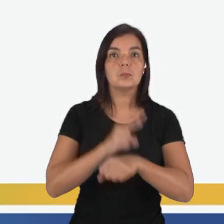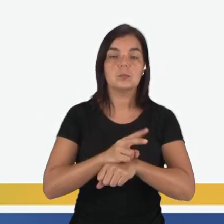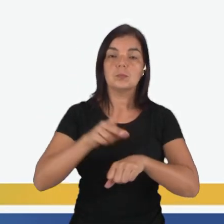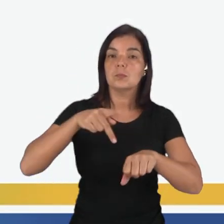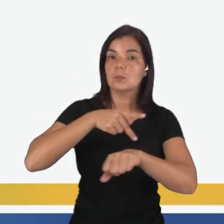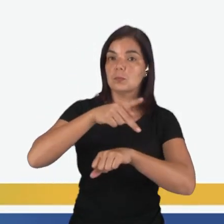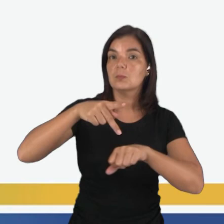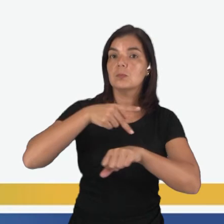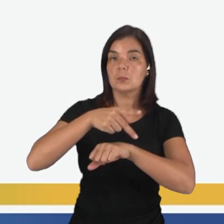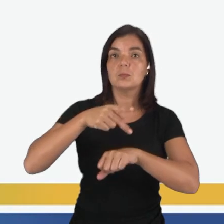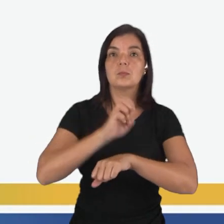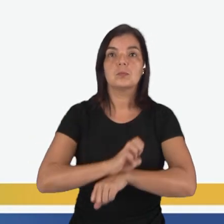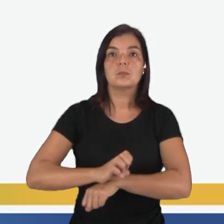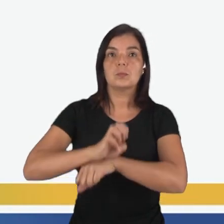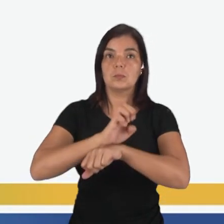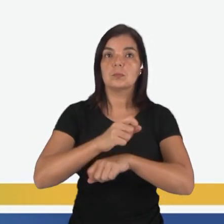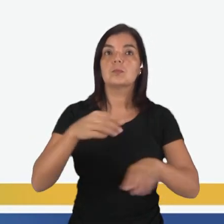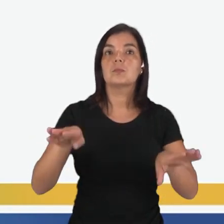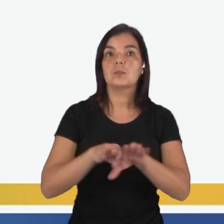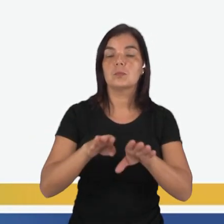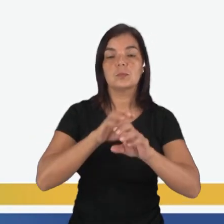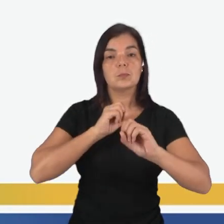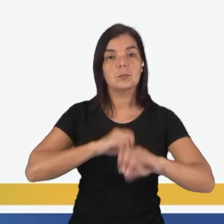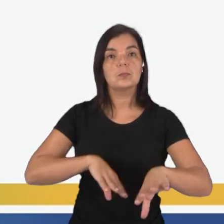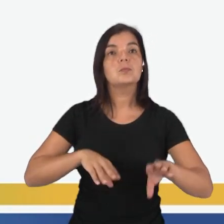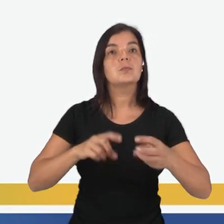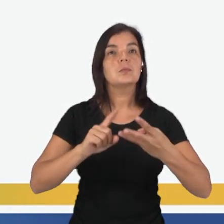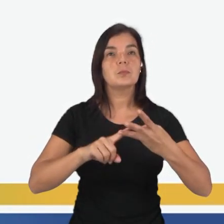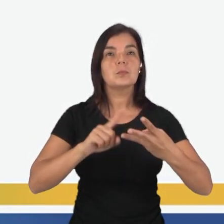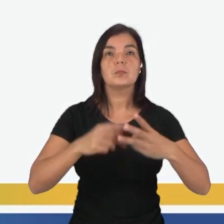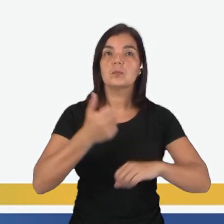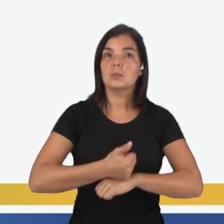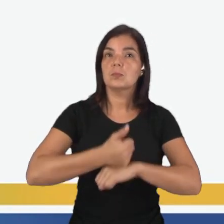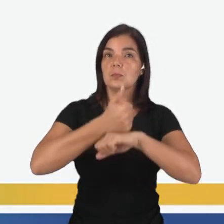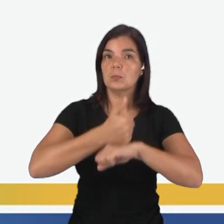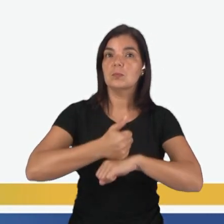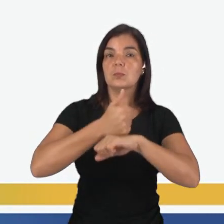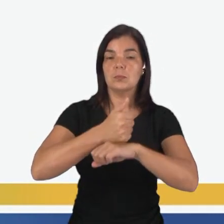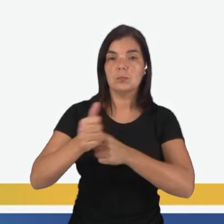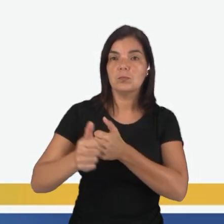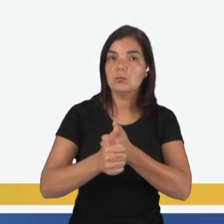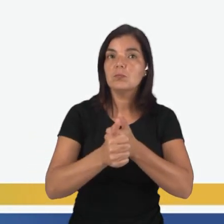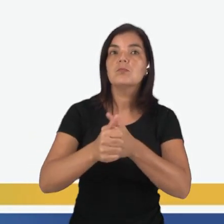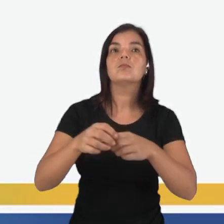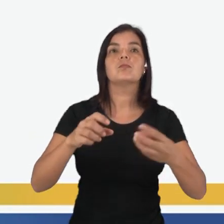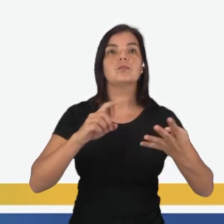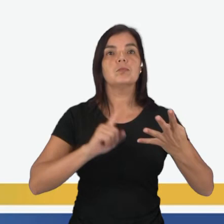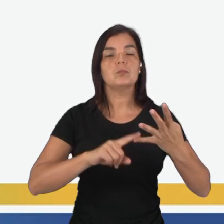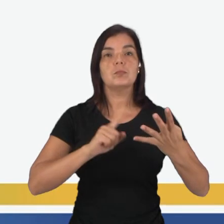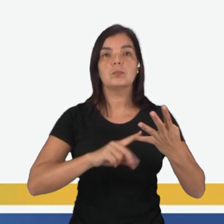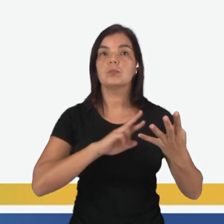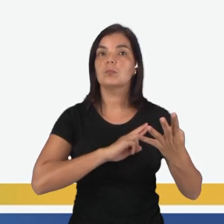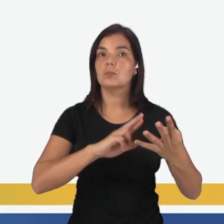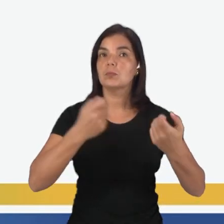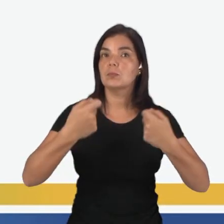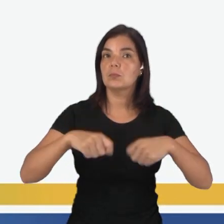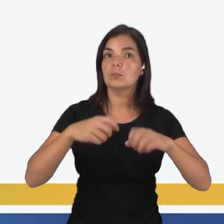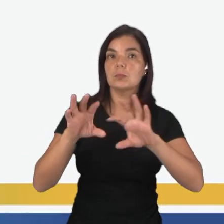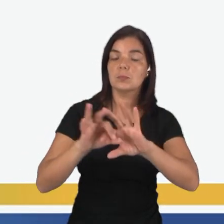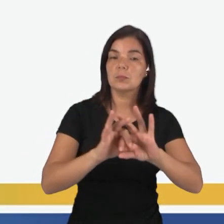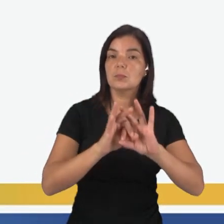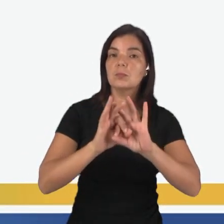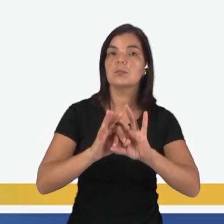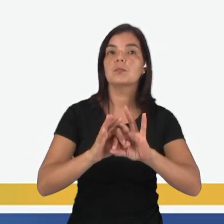sua independência do Estado. O 3, lideranças em si como seus seguidores. O 4, as